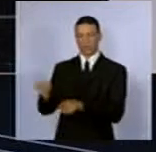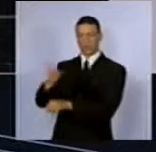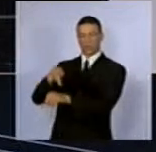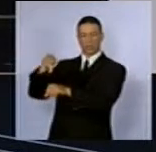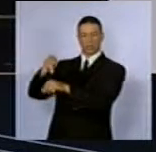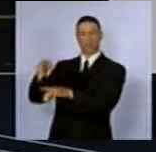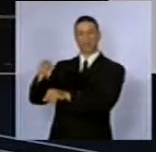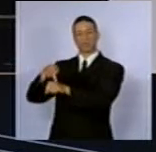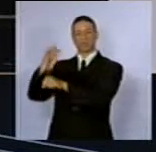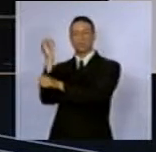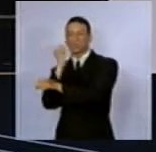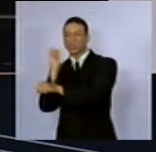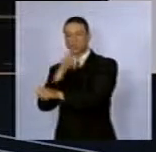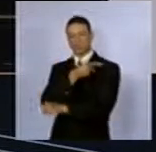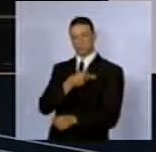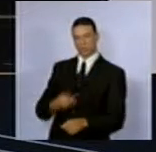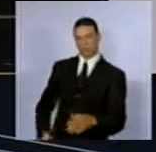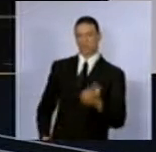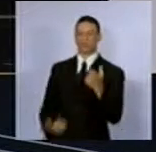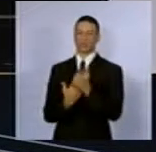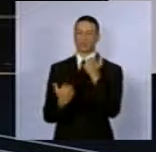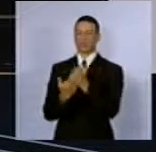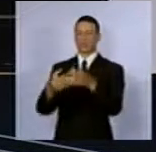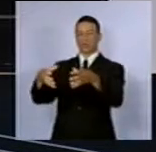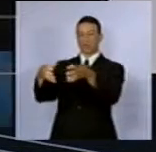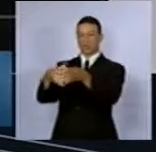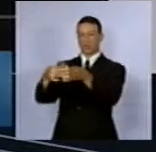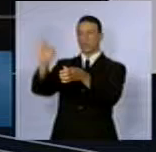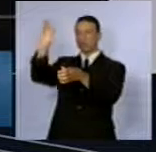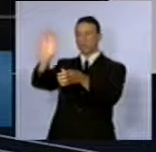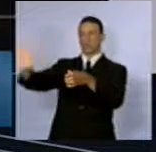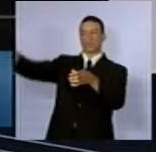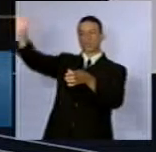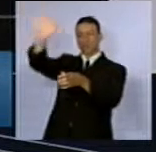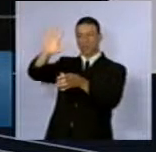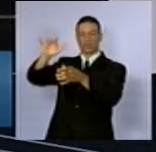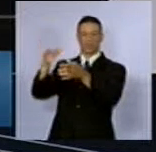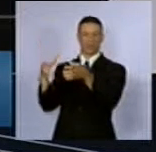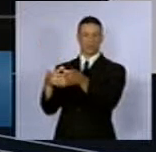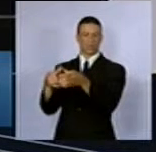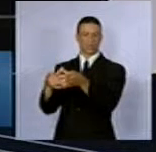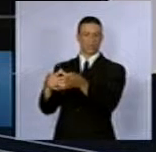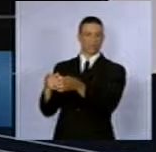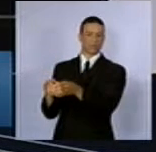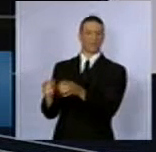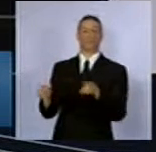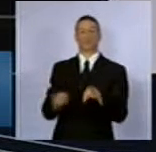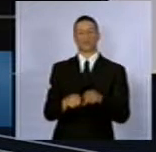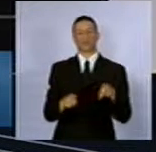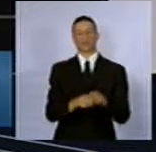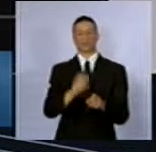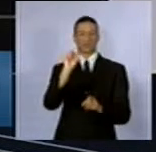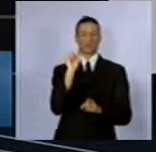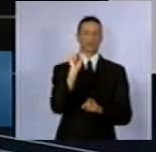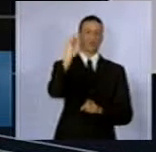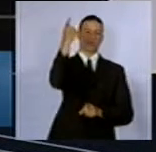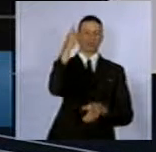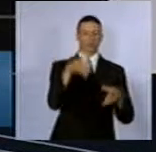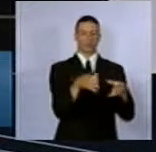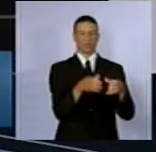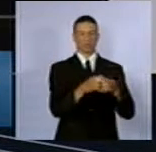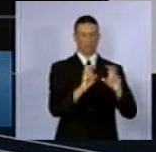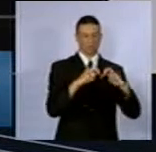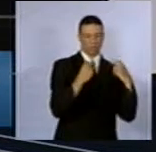Proteção à Radiação, ex-presidente da Associação Europeia de Bioeletromagnetismo, ex-membro do Conselho do Comitê